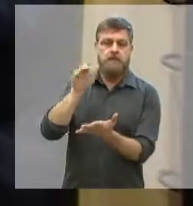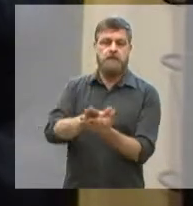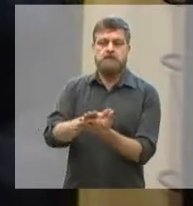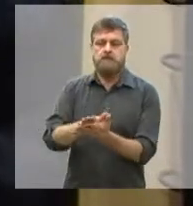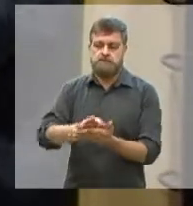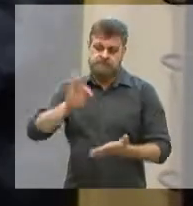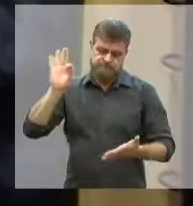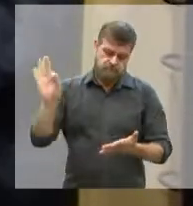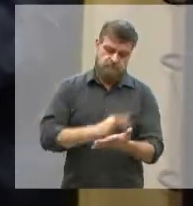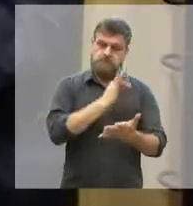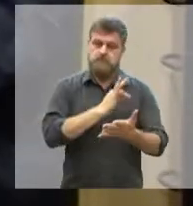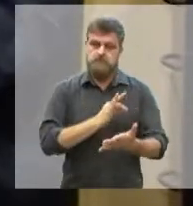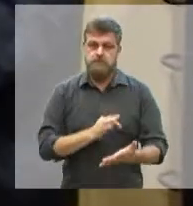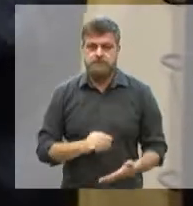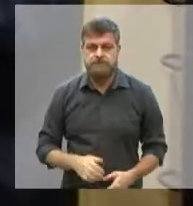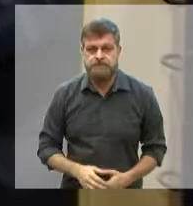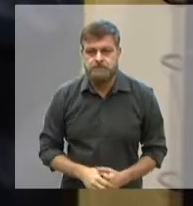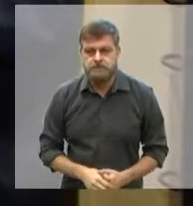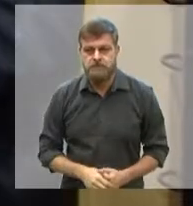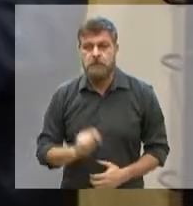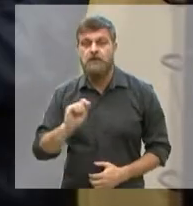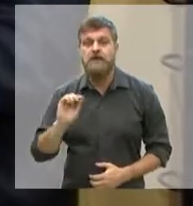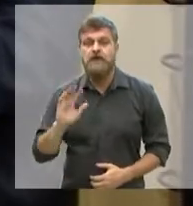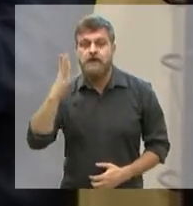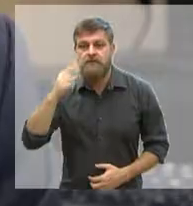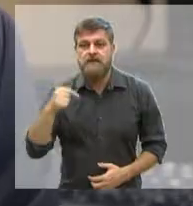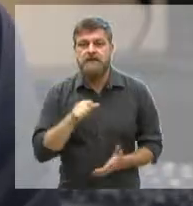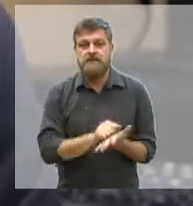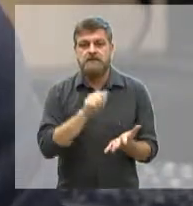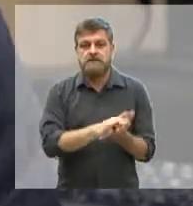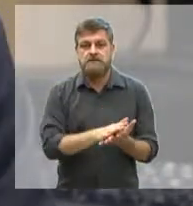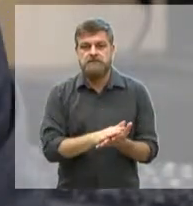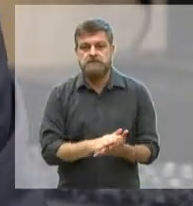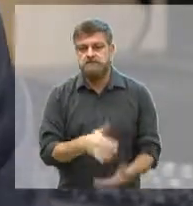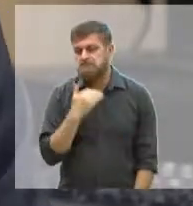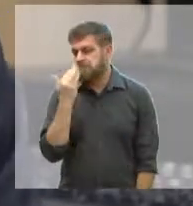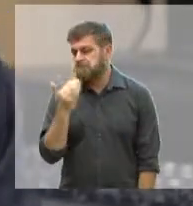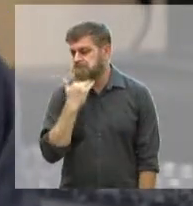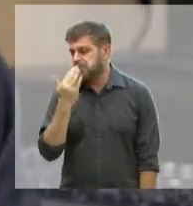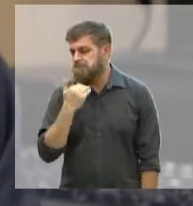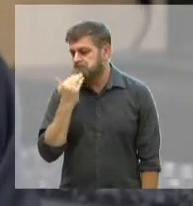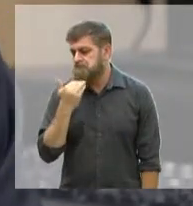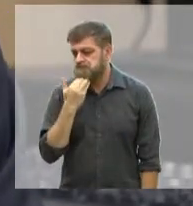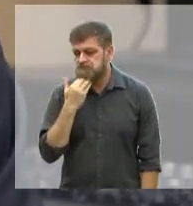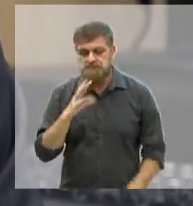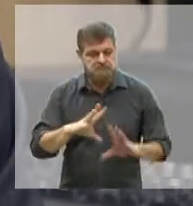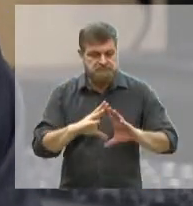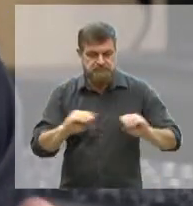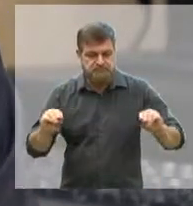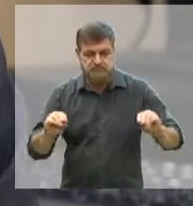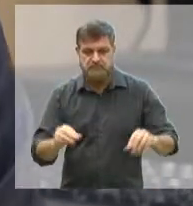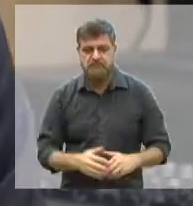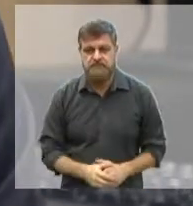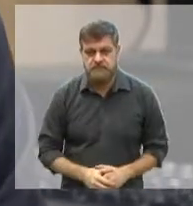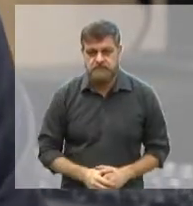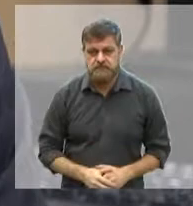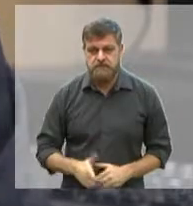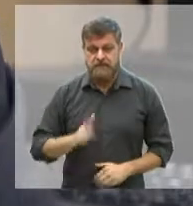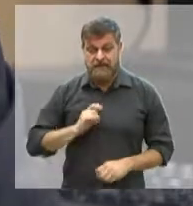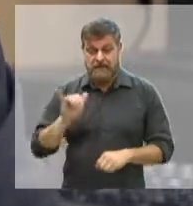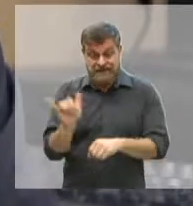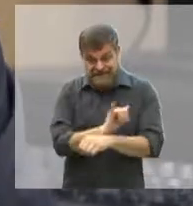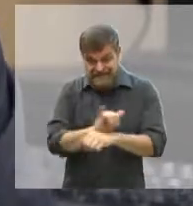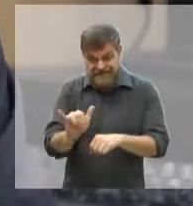Autua. Caneta. Sabe o que acontece com essas multas? Tudo se perde. Isso era um